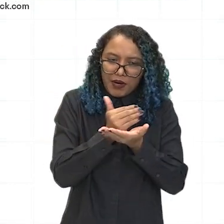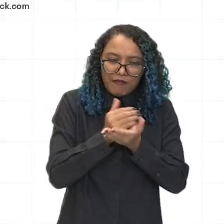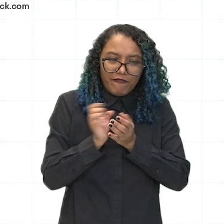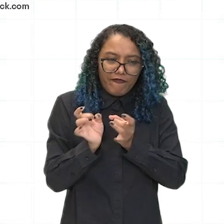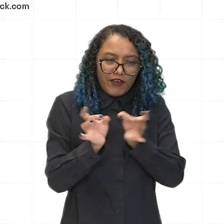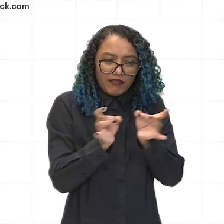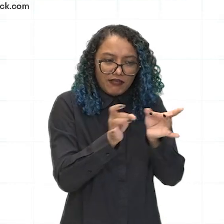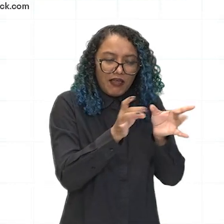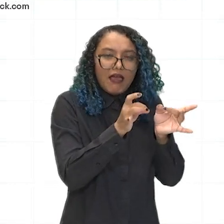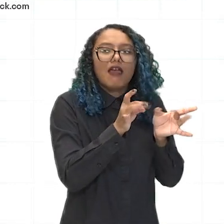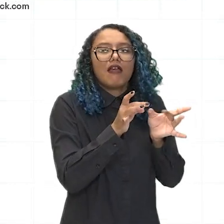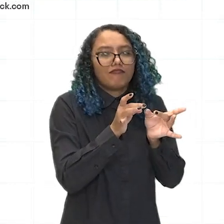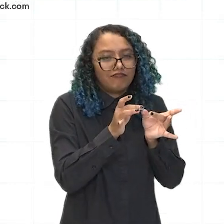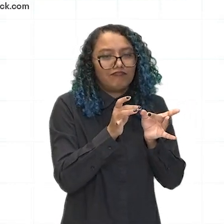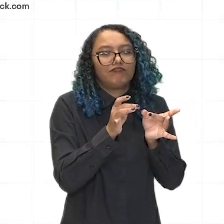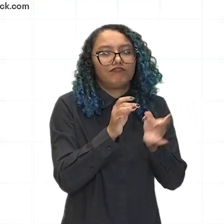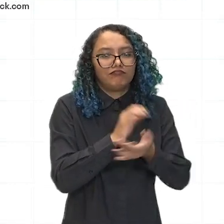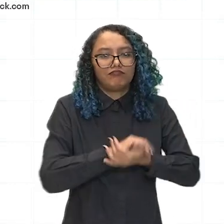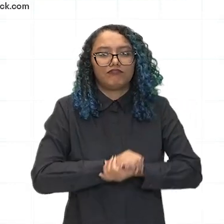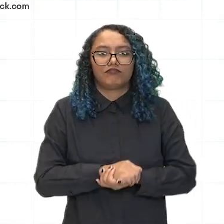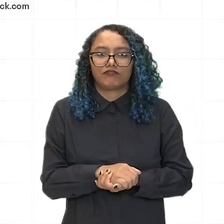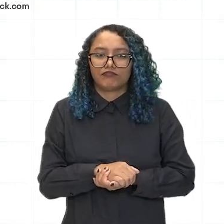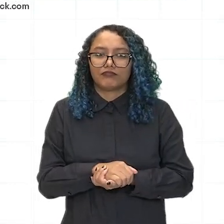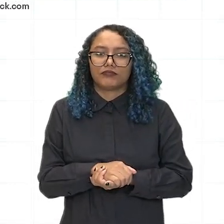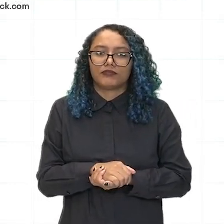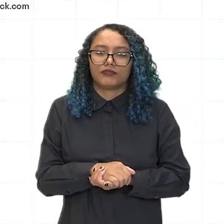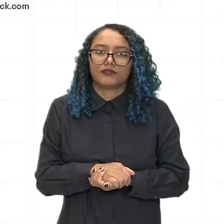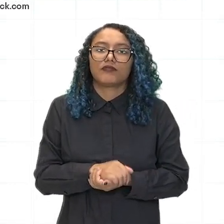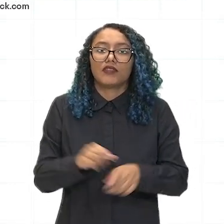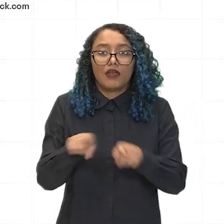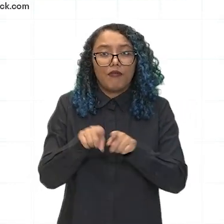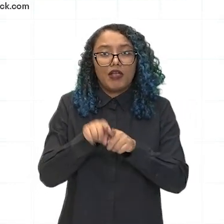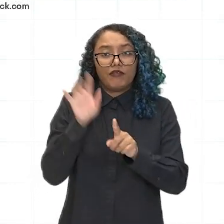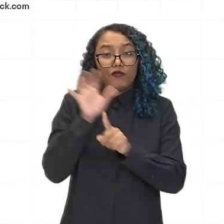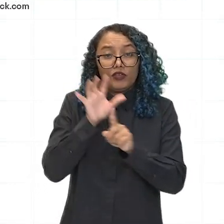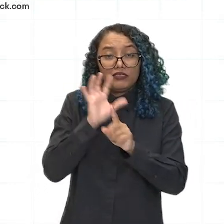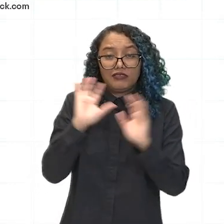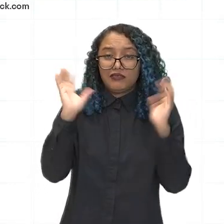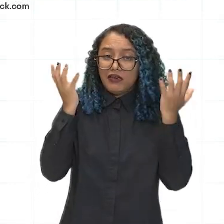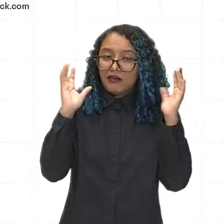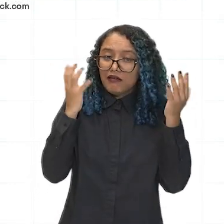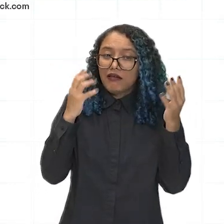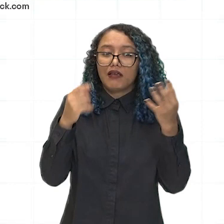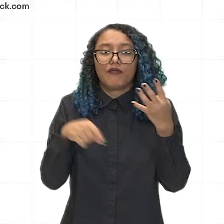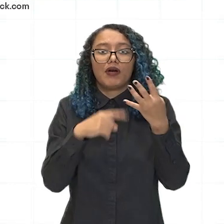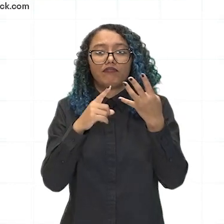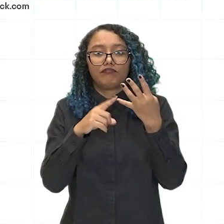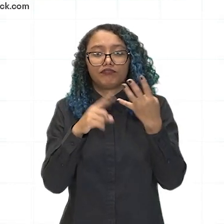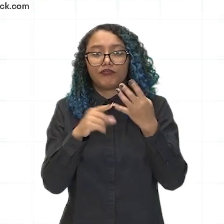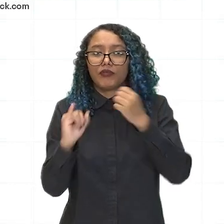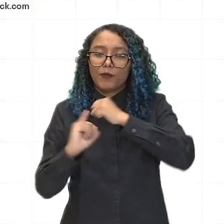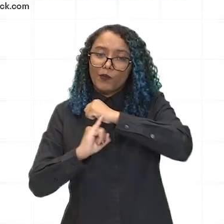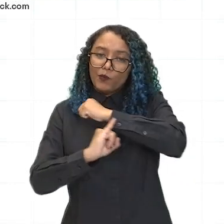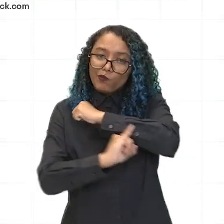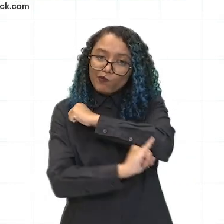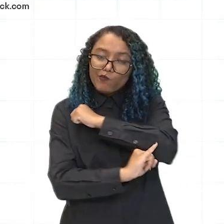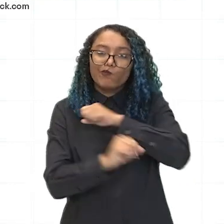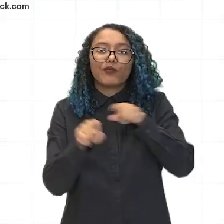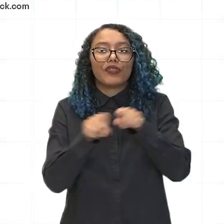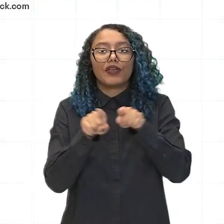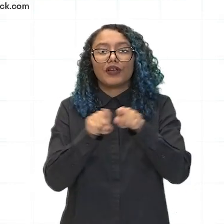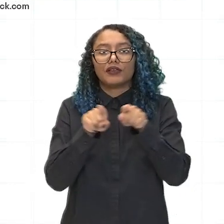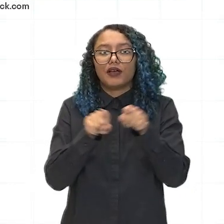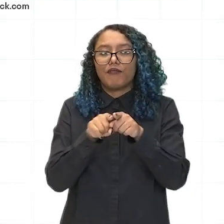vegetação, e aí isso influencia também no ciclo hidrológico, no clima, questões de infraestrutura, né,